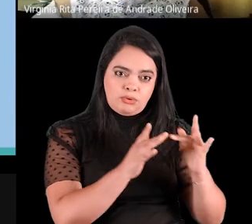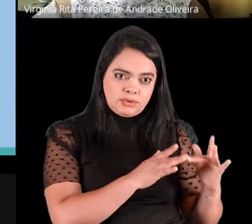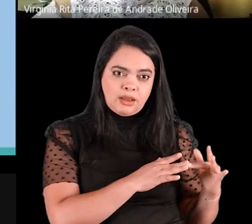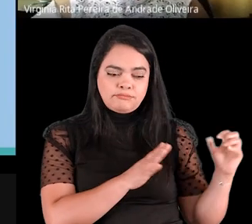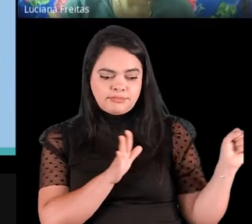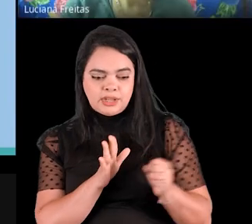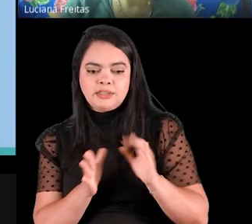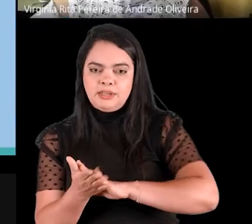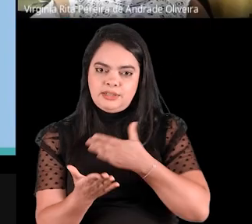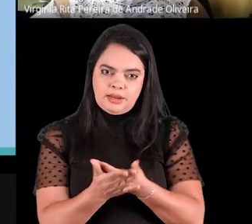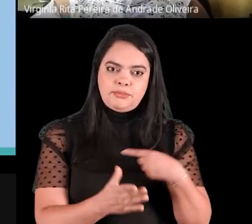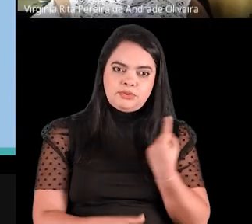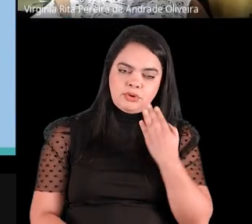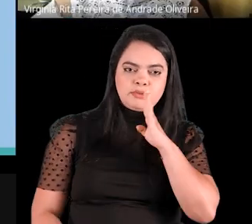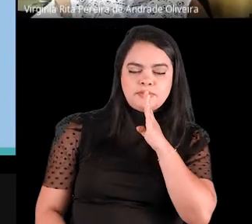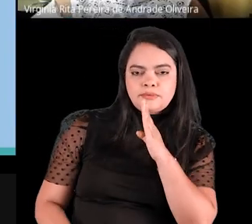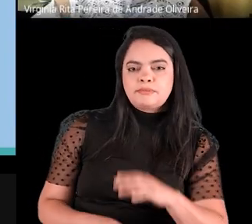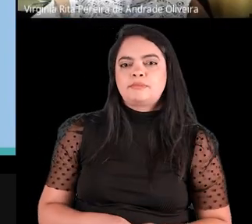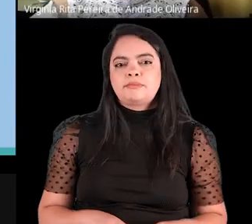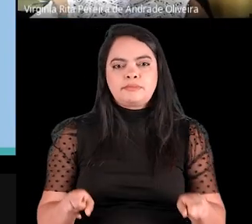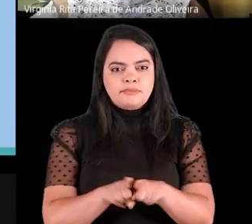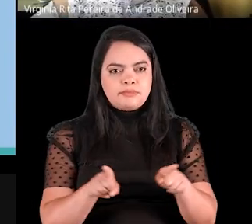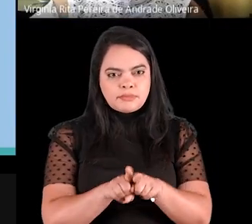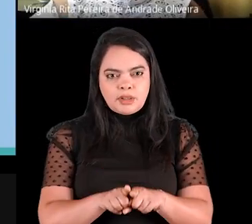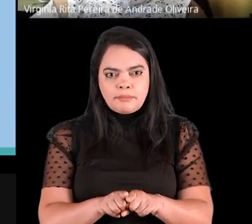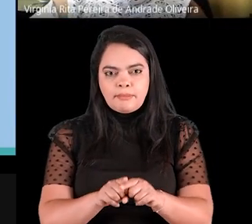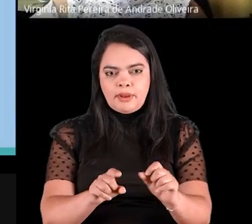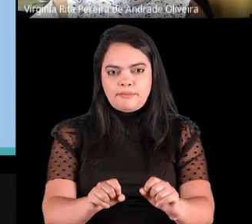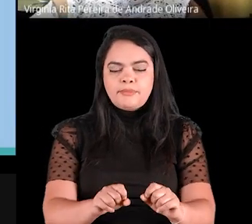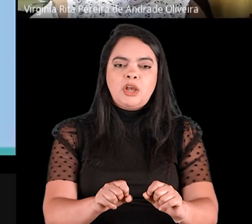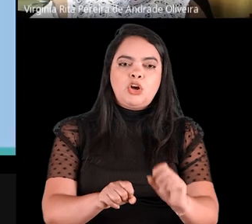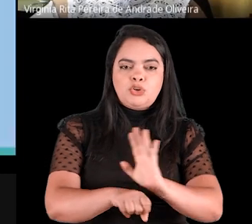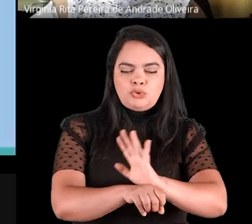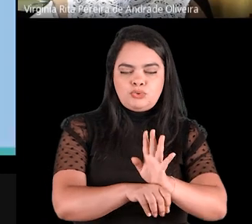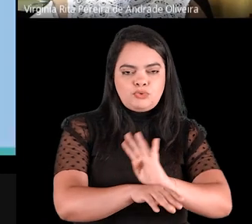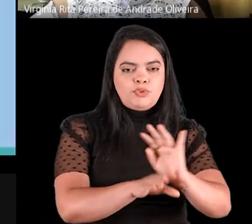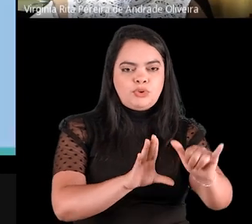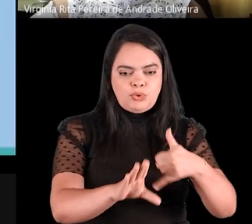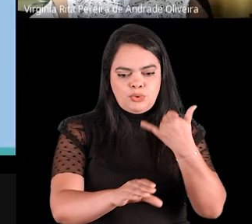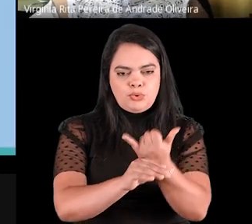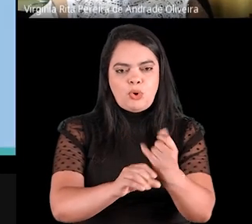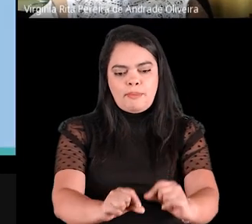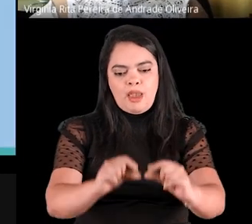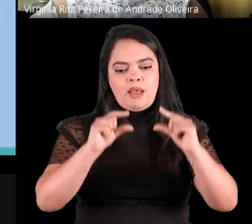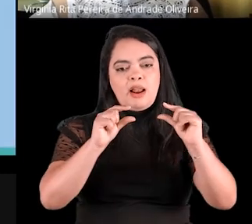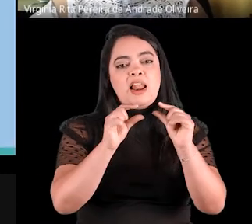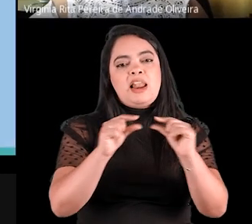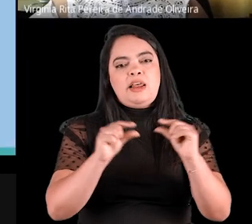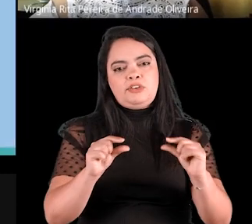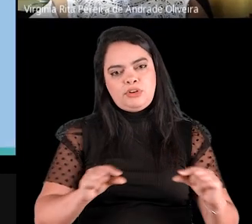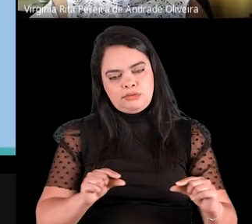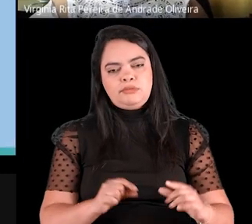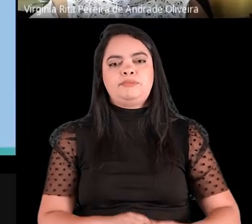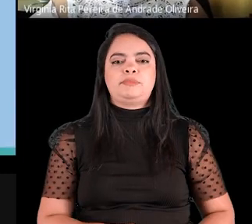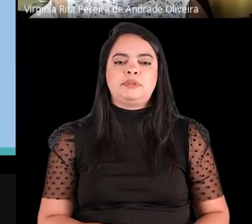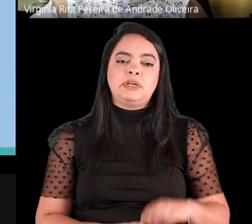né? Ativar o Close Caption nos vídeos do YouTube na aba de configurações do canal. Quando